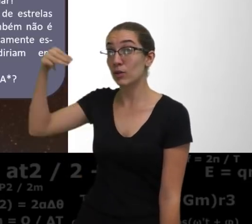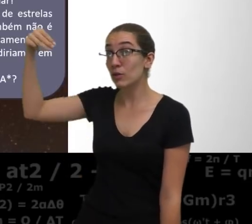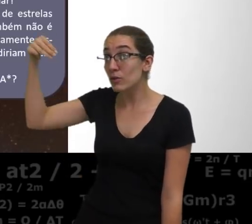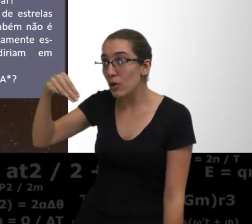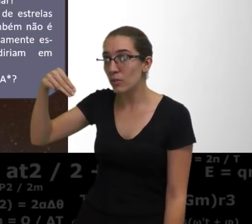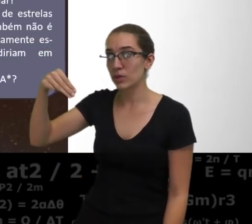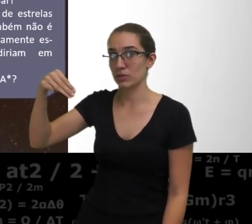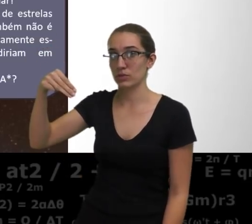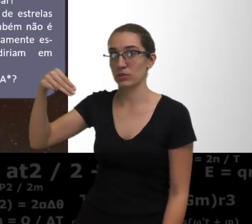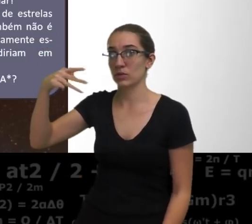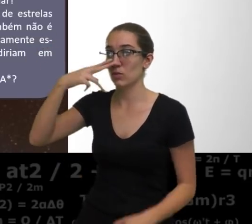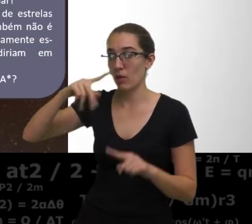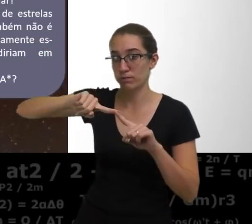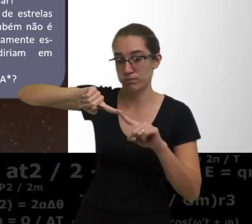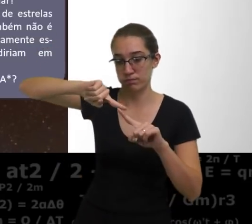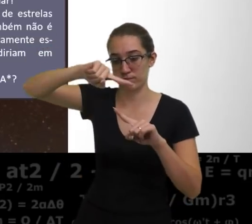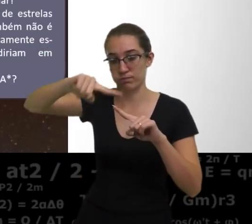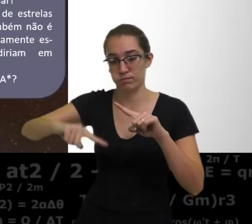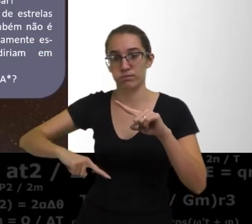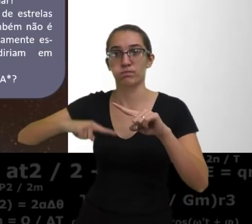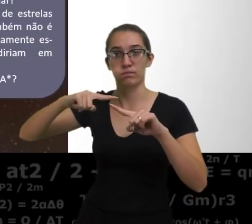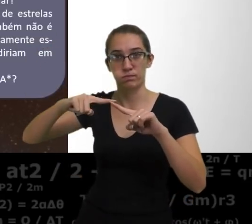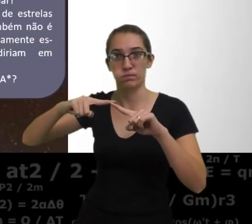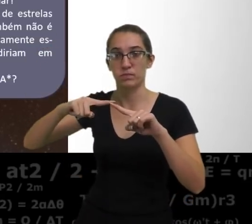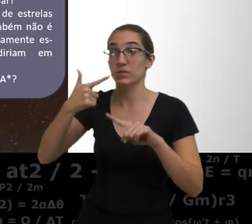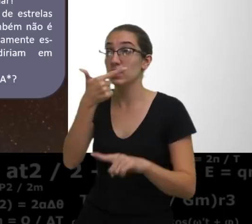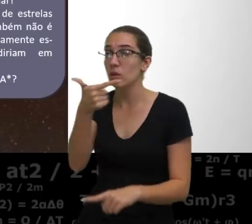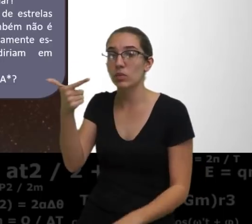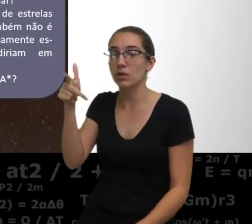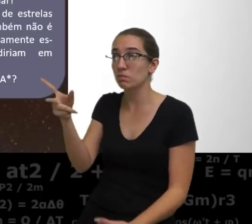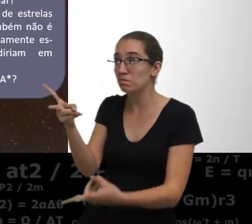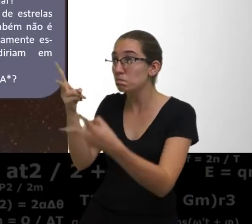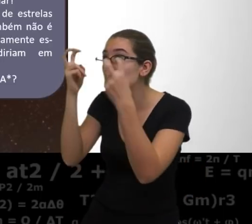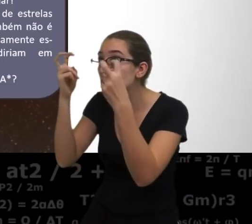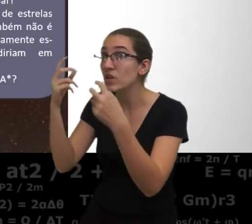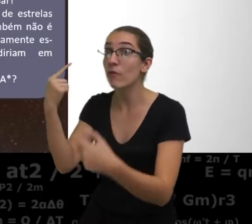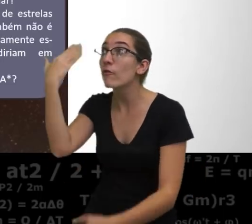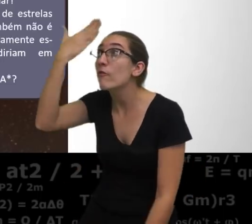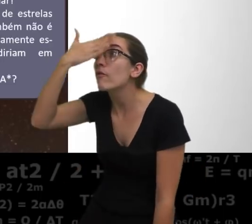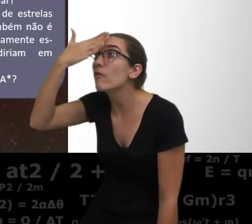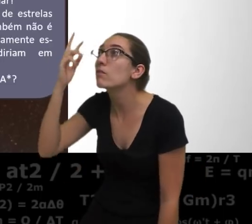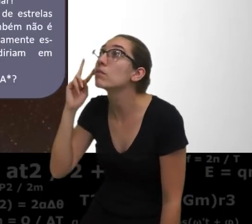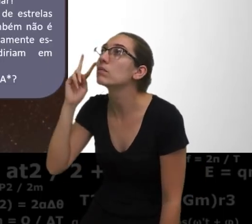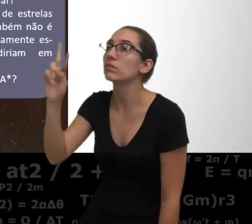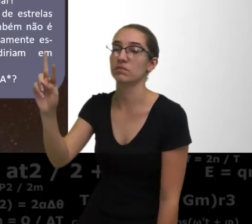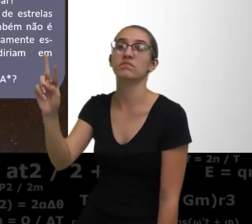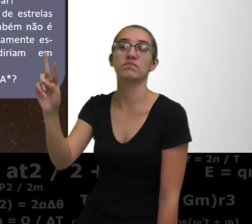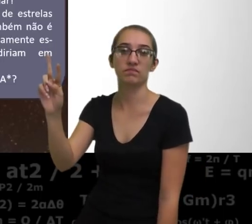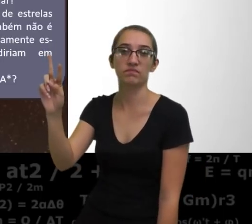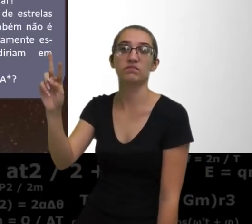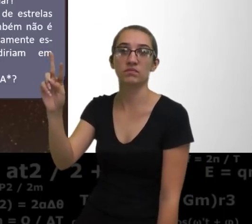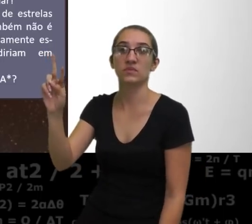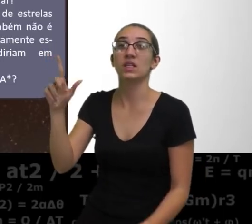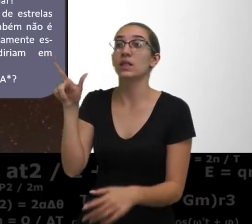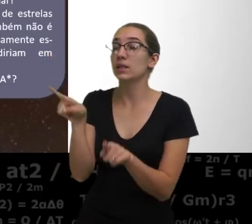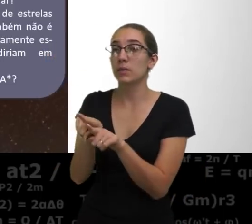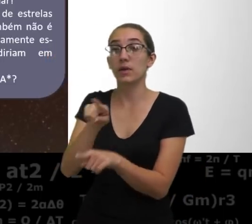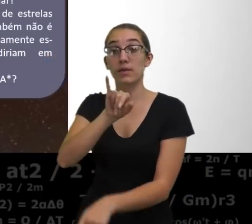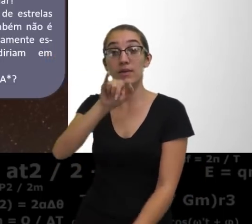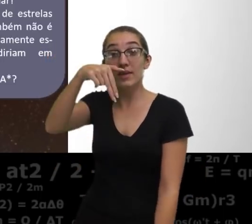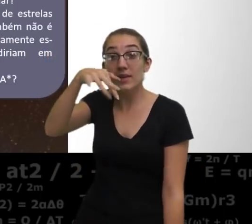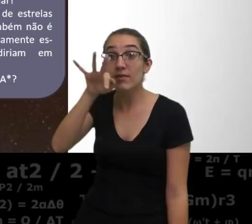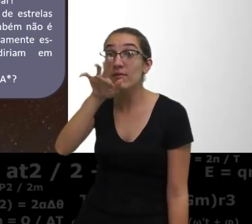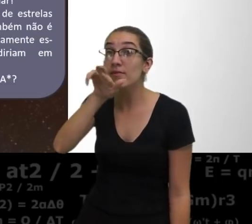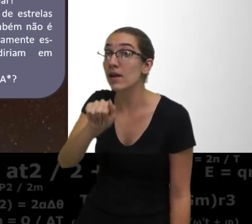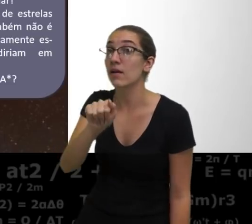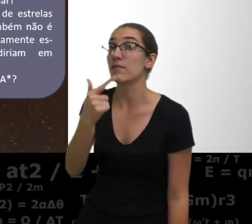luz visível em Sagitários A estrela. E nem em infravermelho. Essa massa não pode ser um aglomerado estelar.